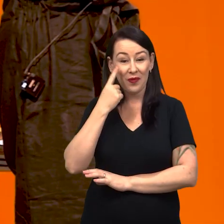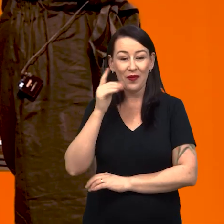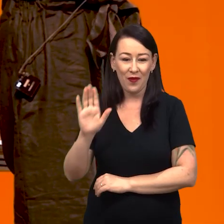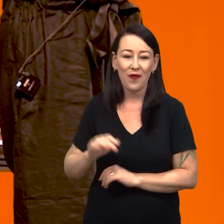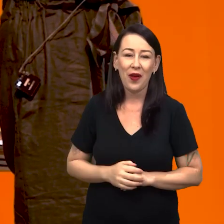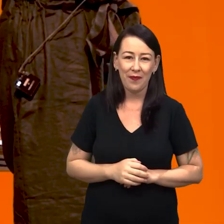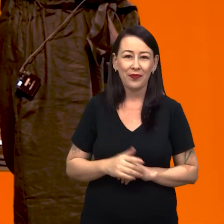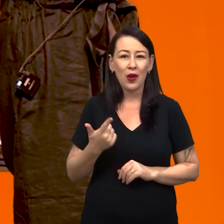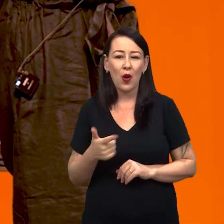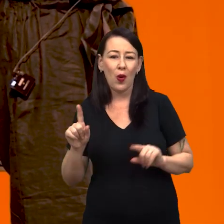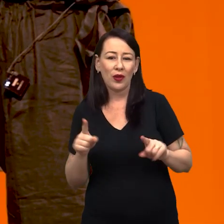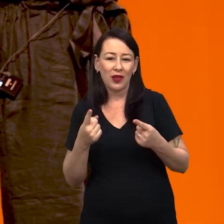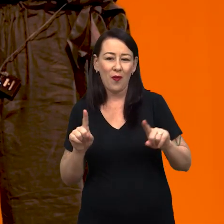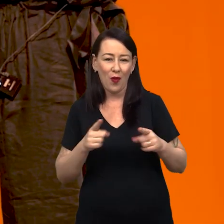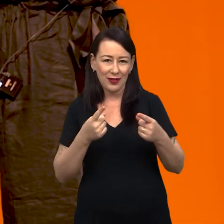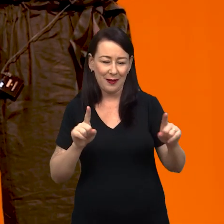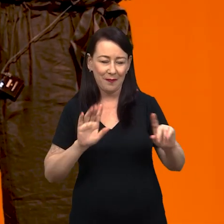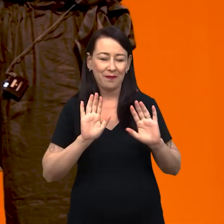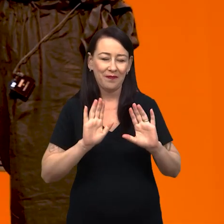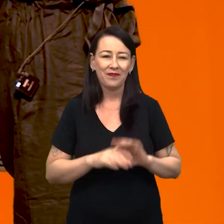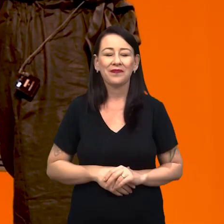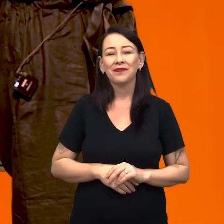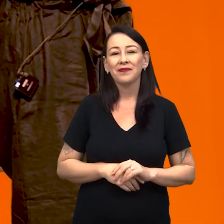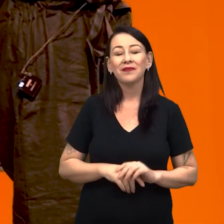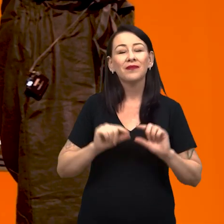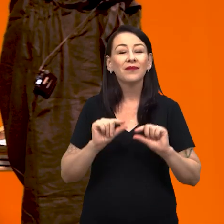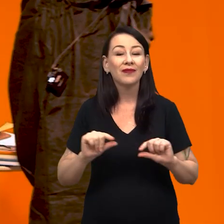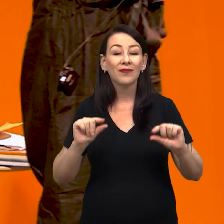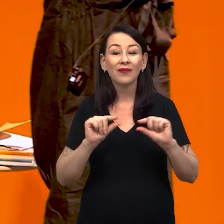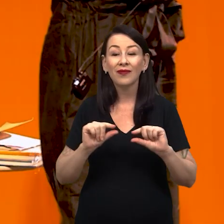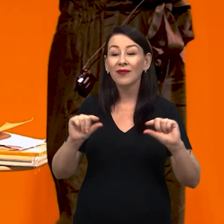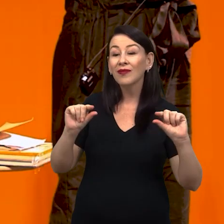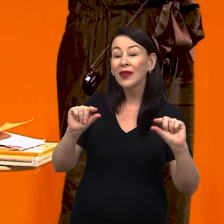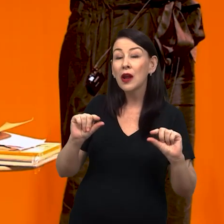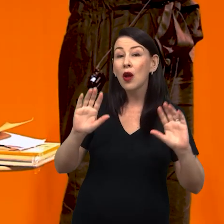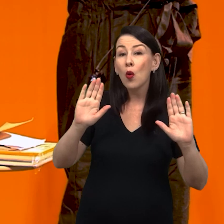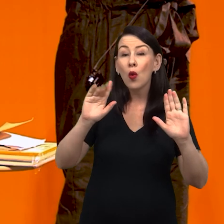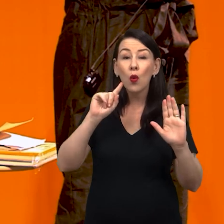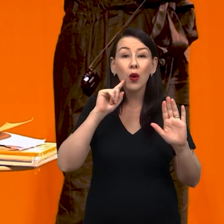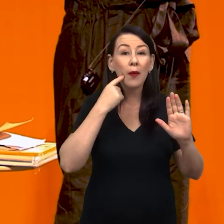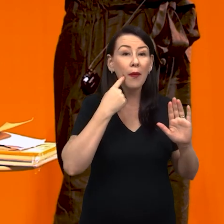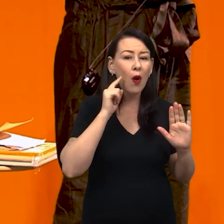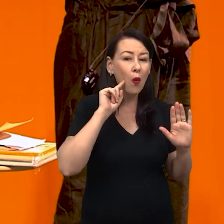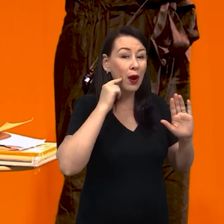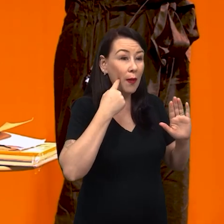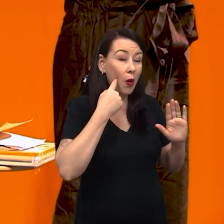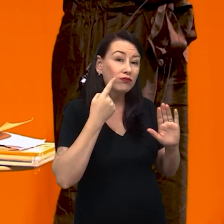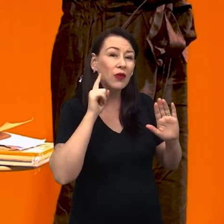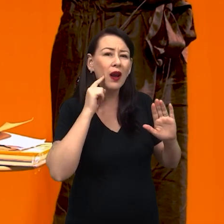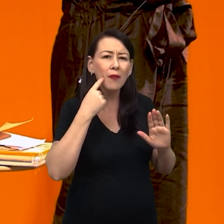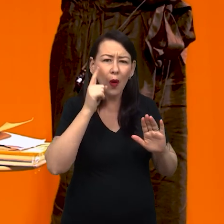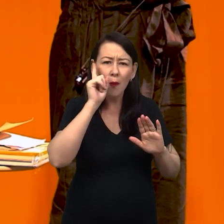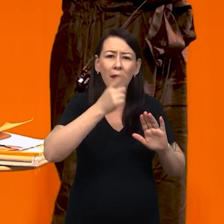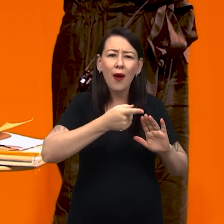cantava outra roda de verso. Essa que eu cantei aqui foi uma roda de verso. Então ela cantava: o limão andou de roda,